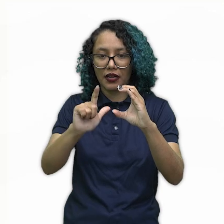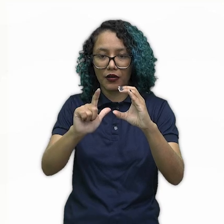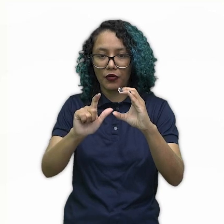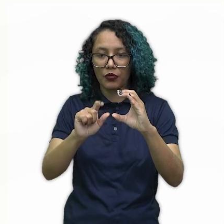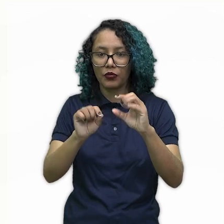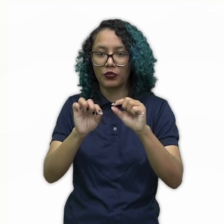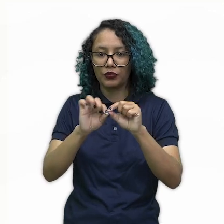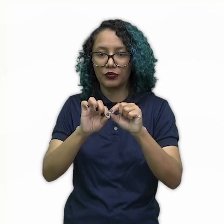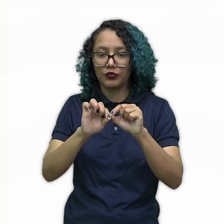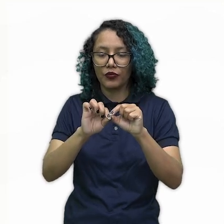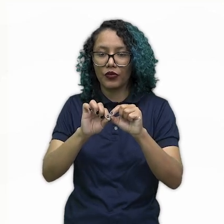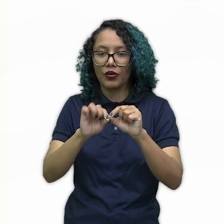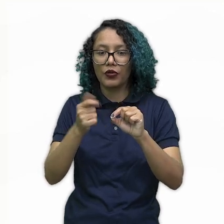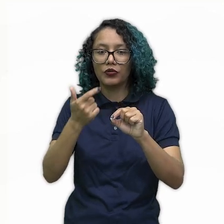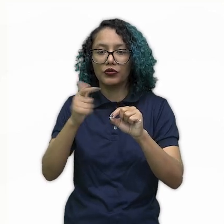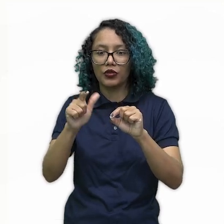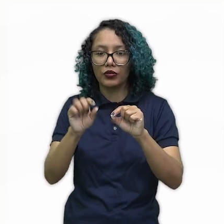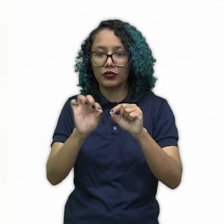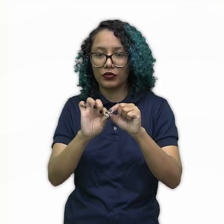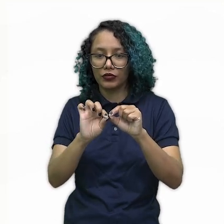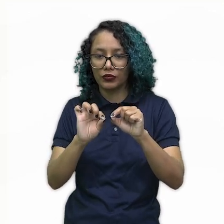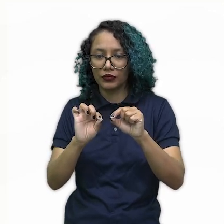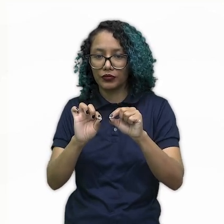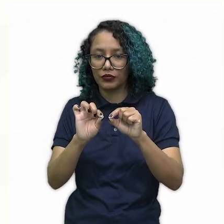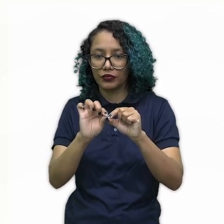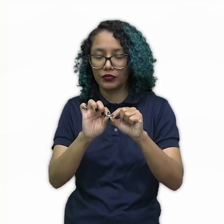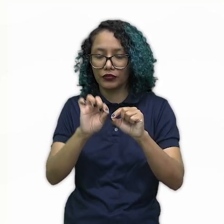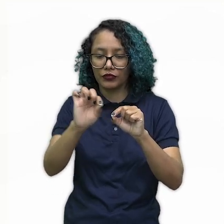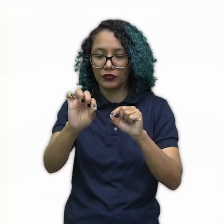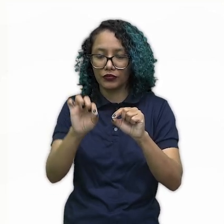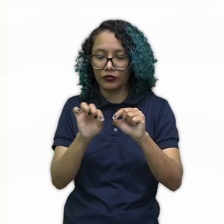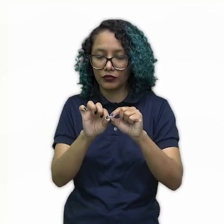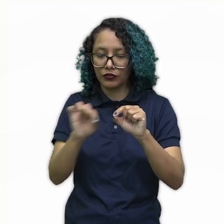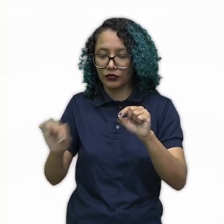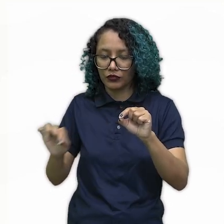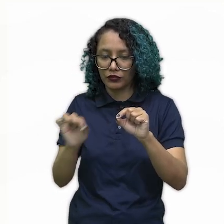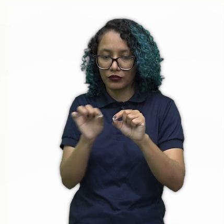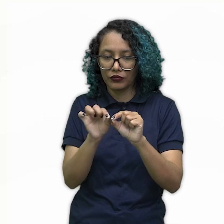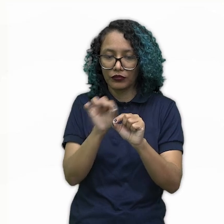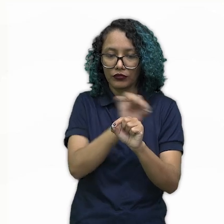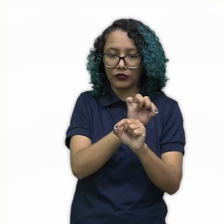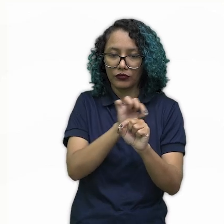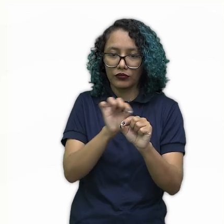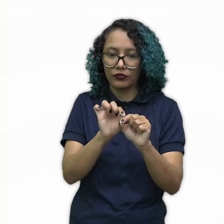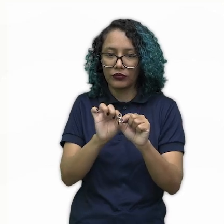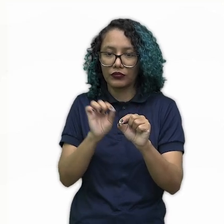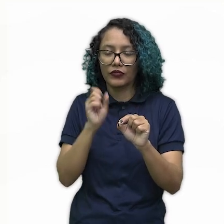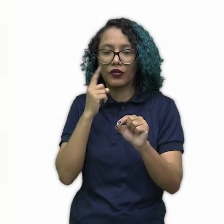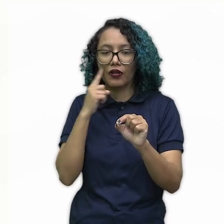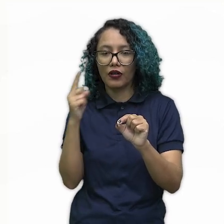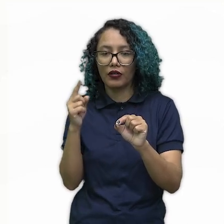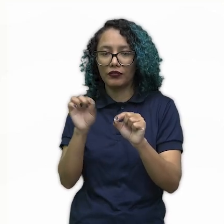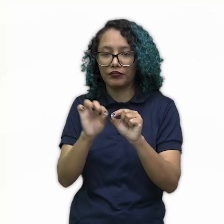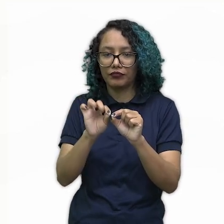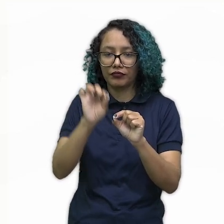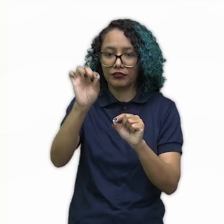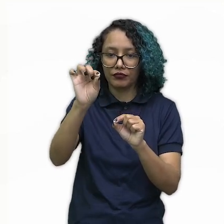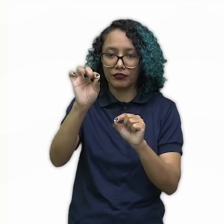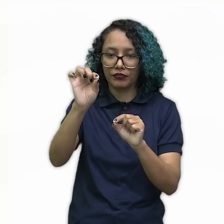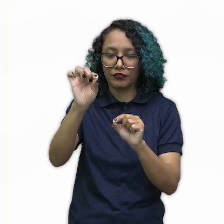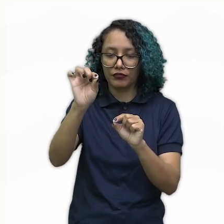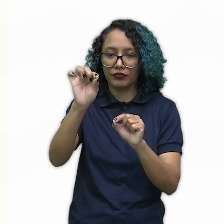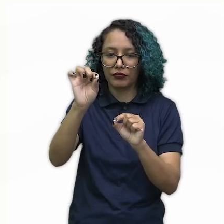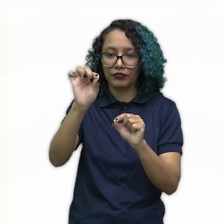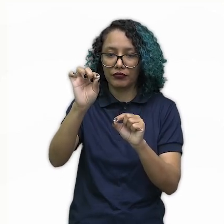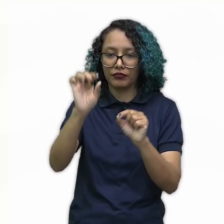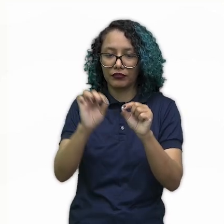os pontos são exatamente equidistantes. Então, Se a gente sair daqui para cá, é uma distância. Se a